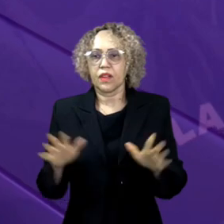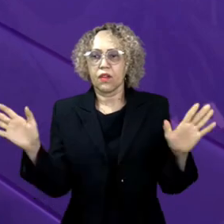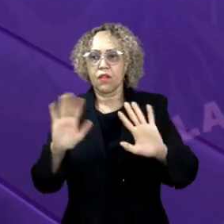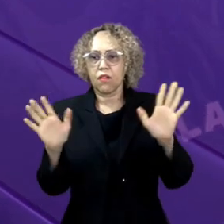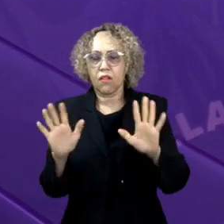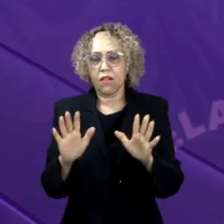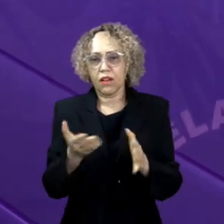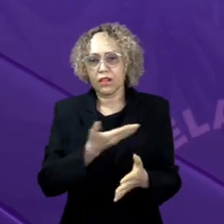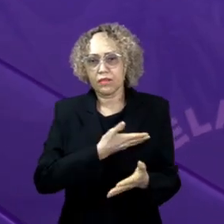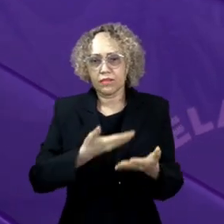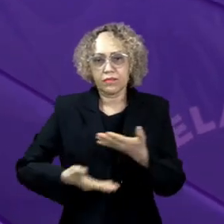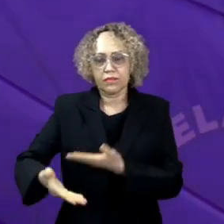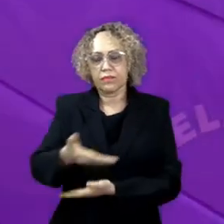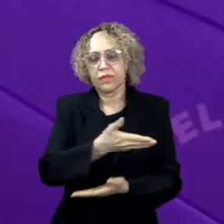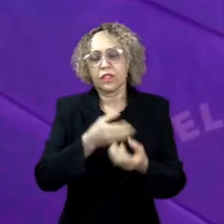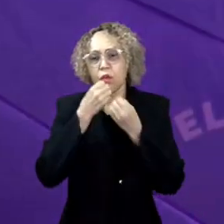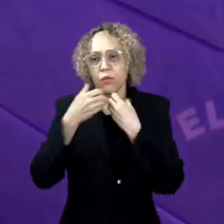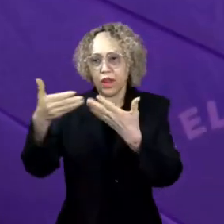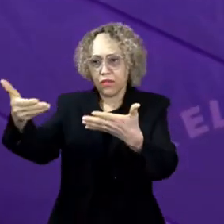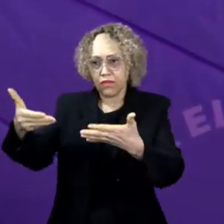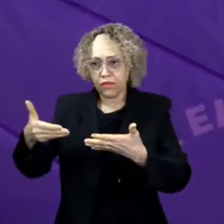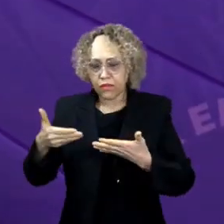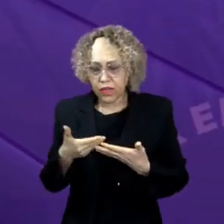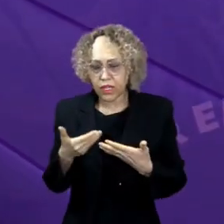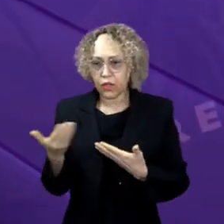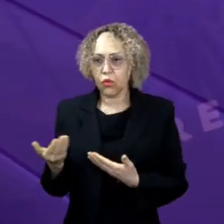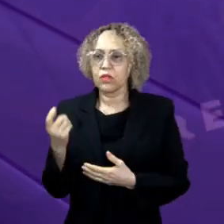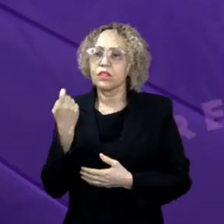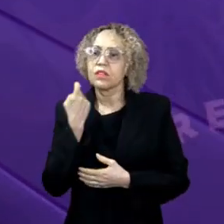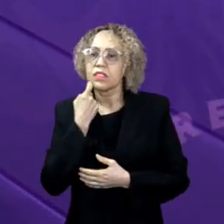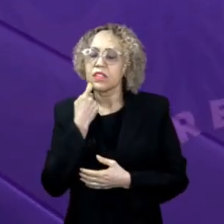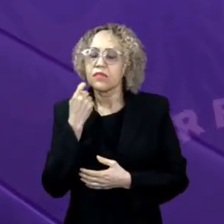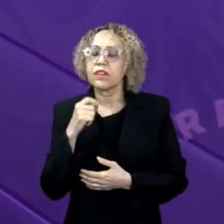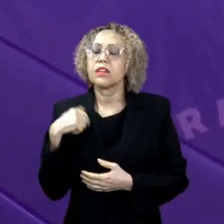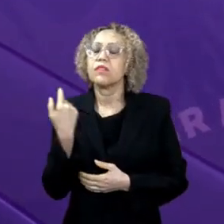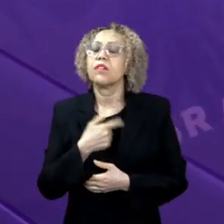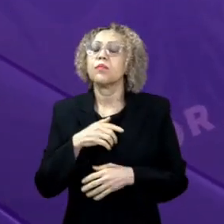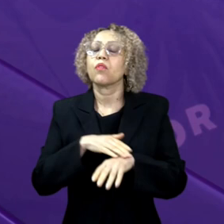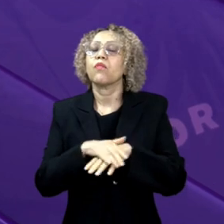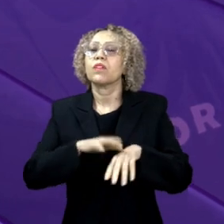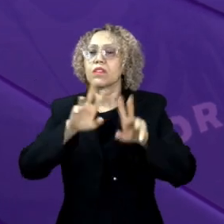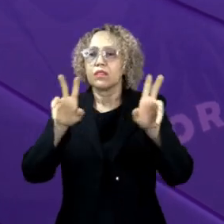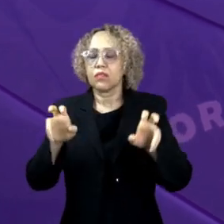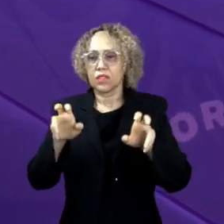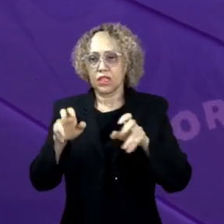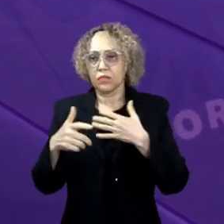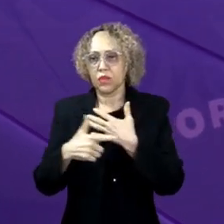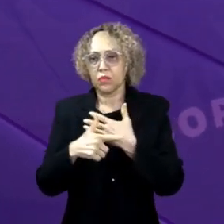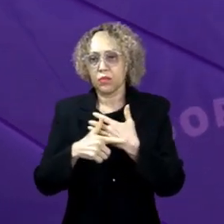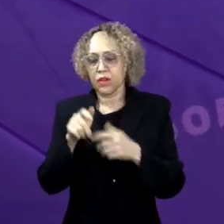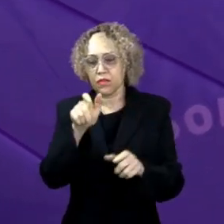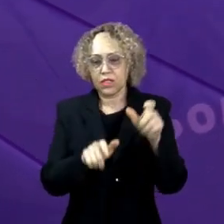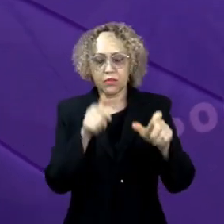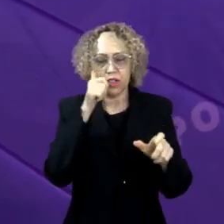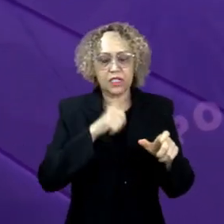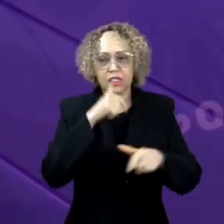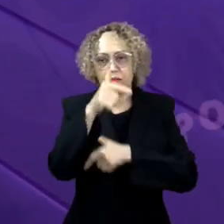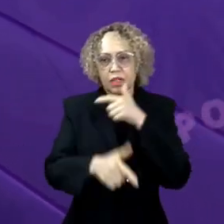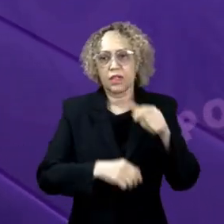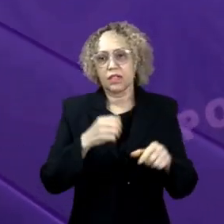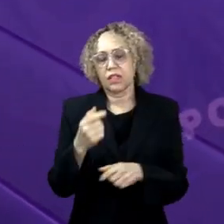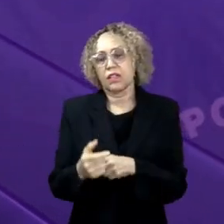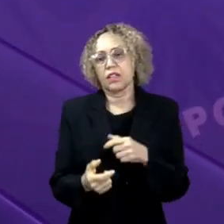Olá, companheira, seja muito bem-vinda. Hoje é sexta-feira e vamos falar sobre o tema: o papel das trabalhadoras na